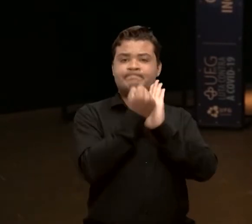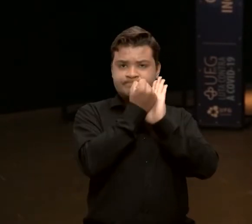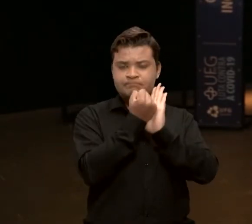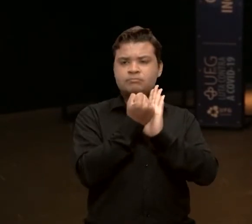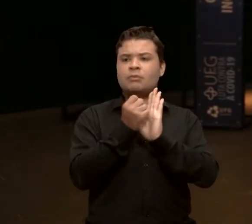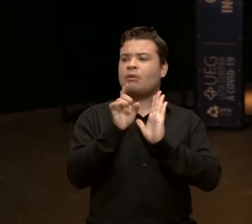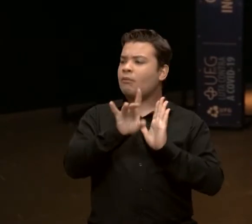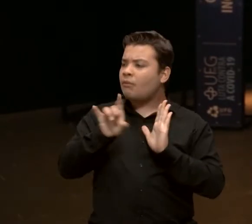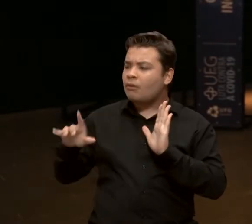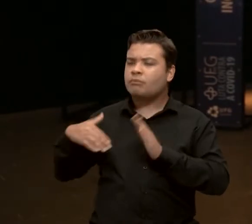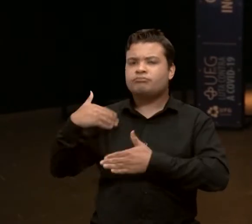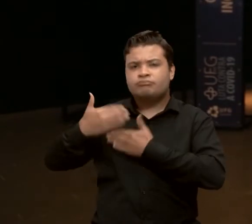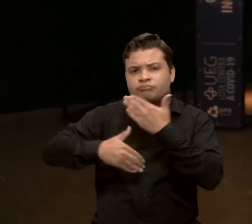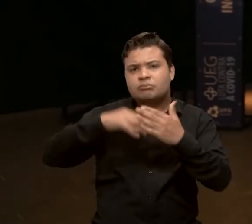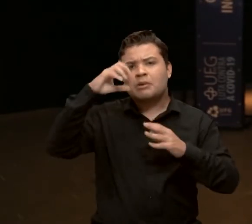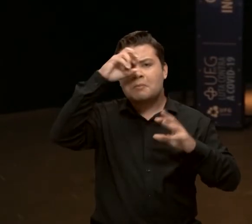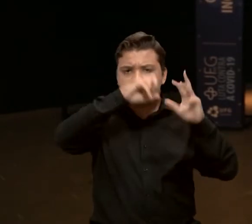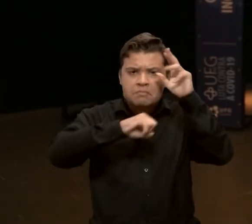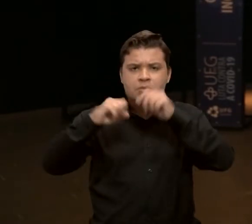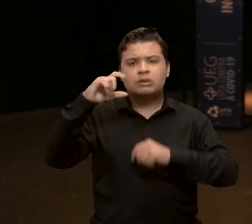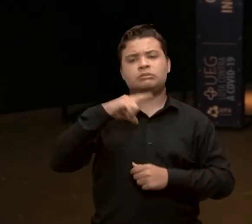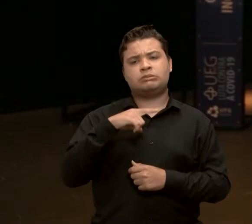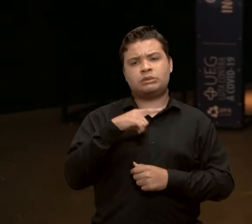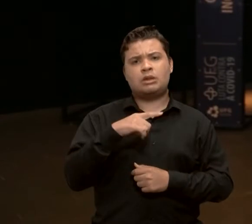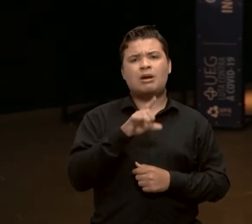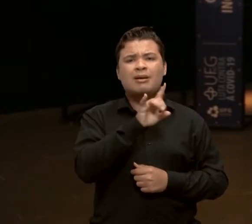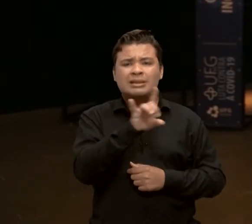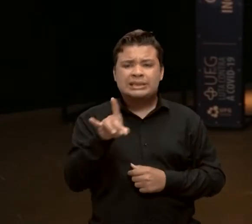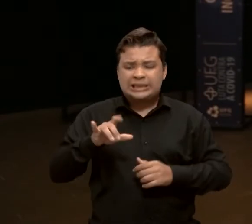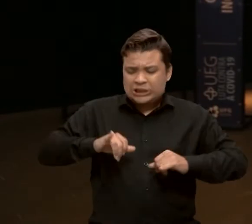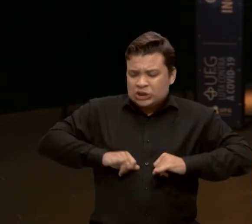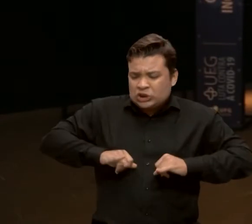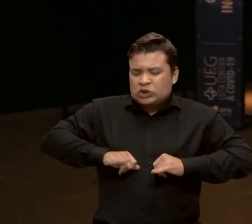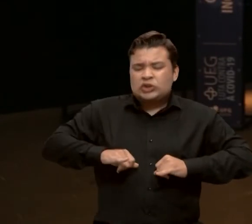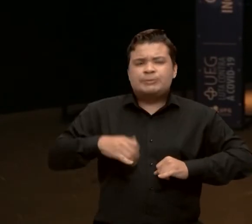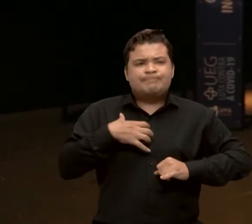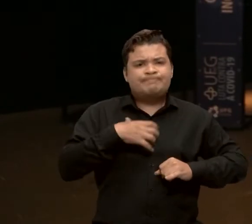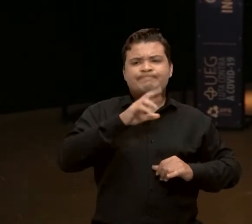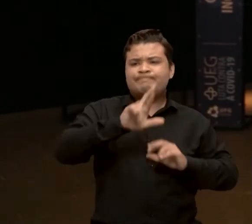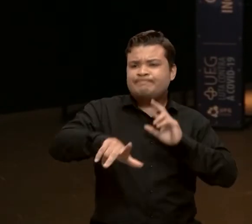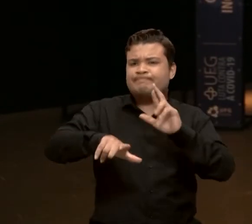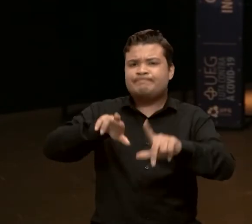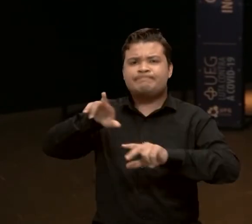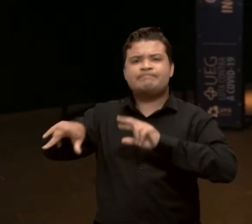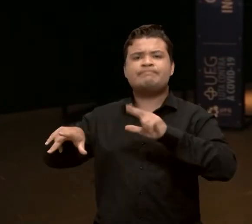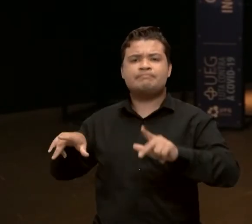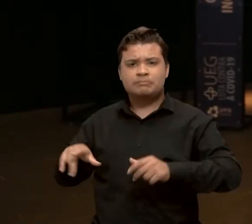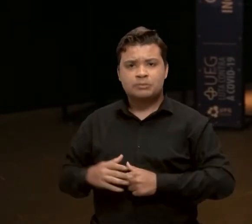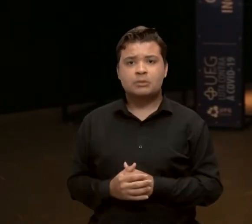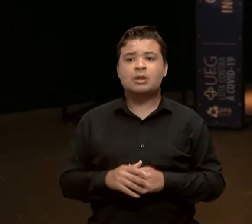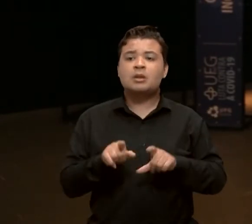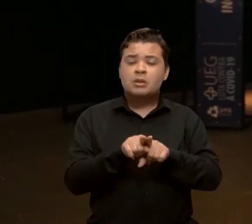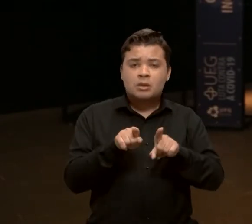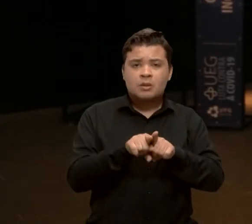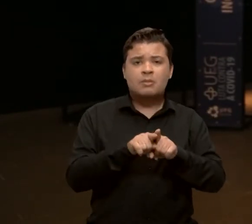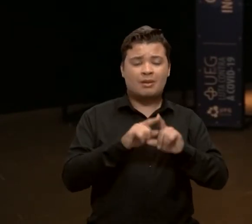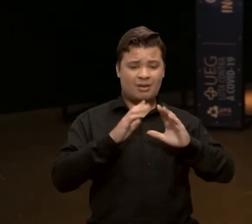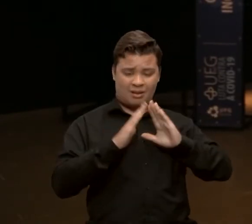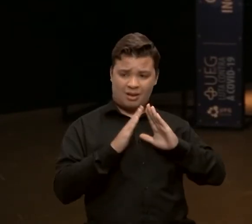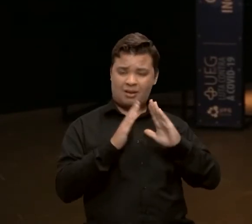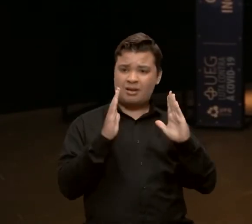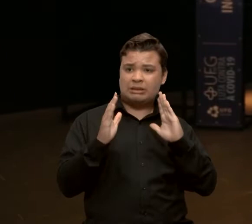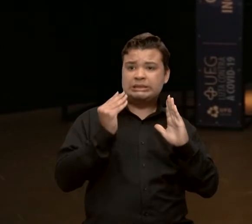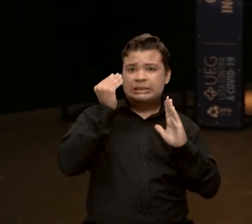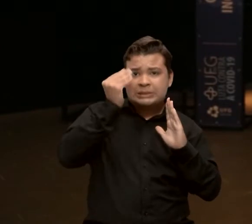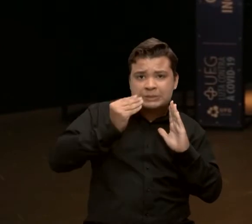tempo. Cada um sofreu à sua maneira, cada um levou de uma certa maneira a experiência vivida em casa para a sala de